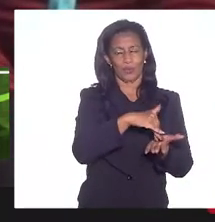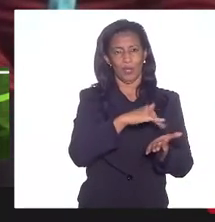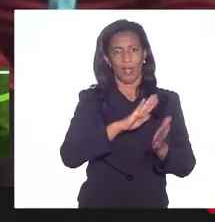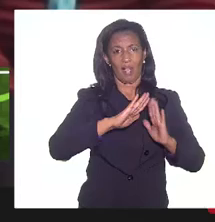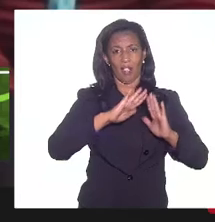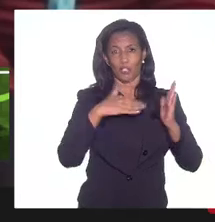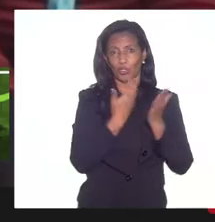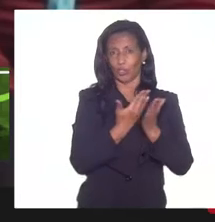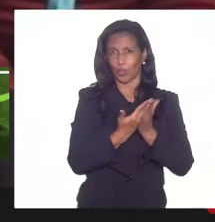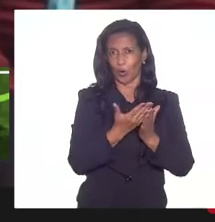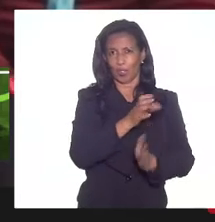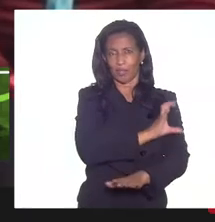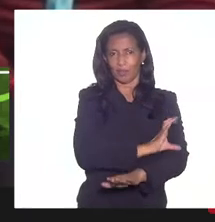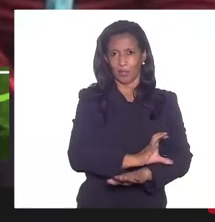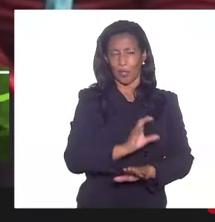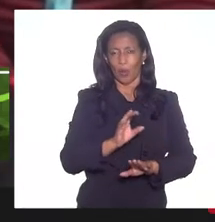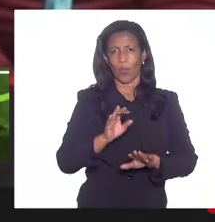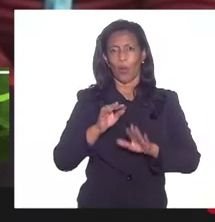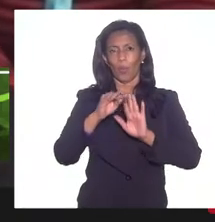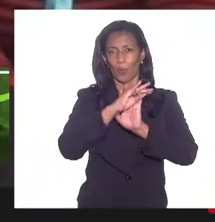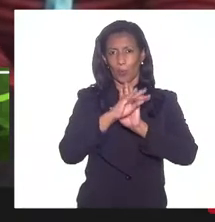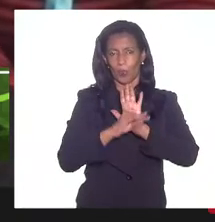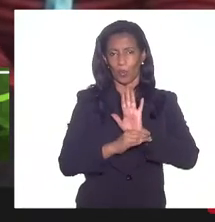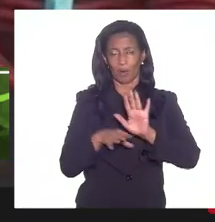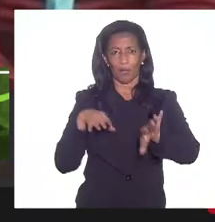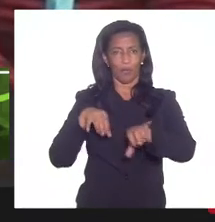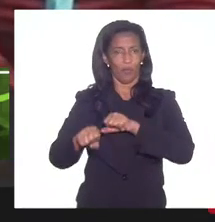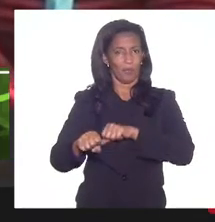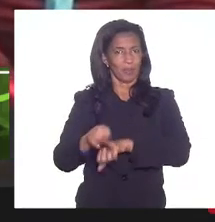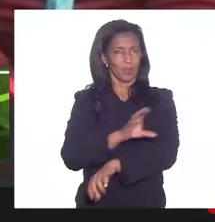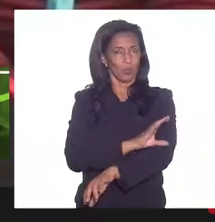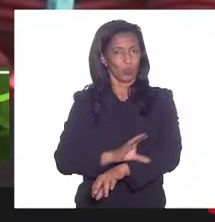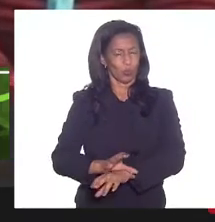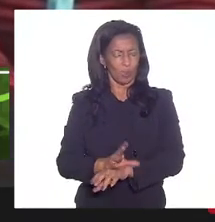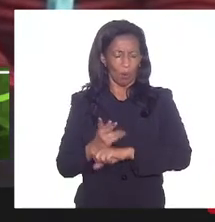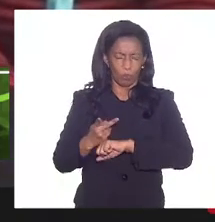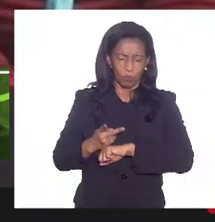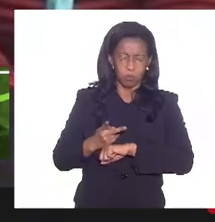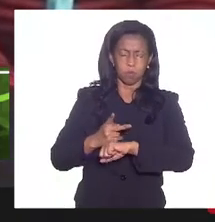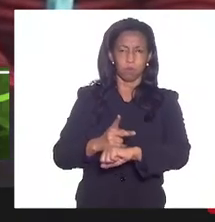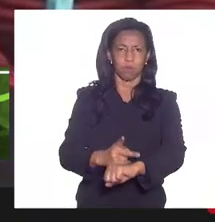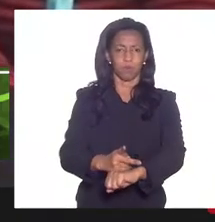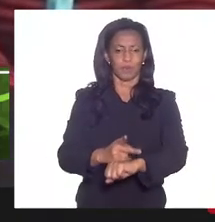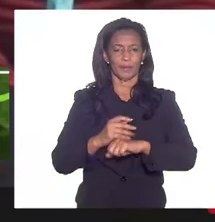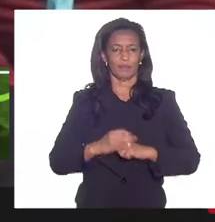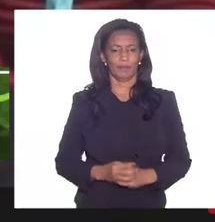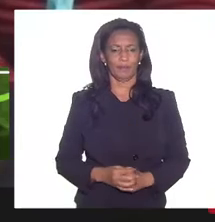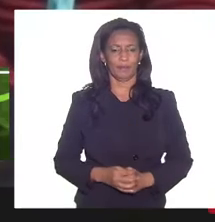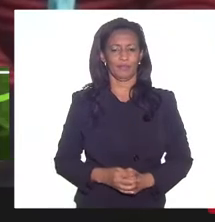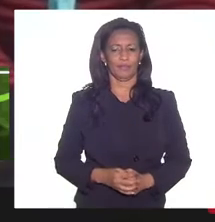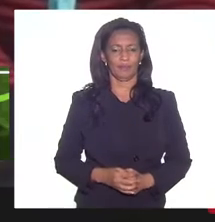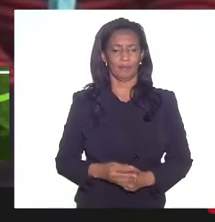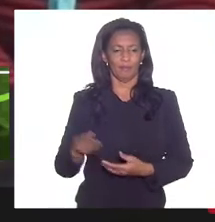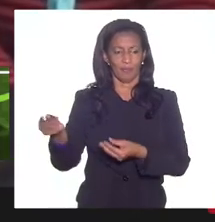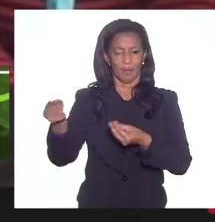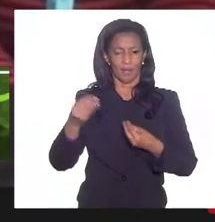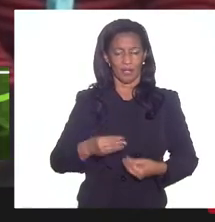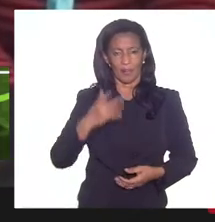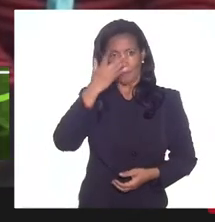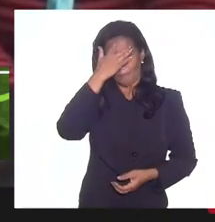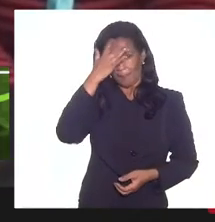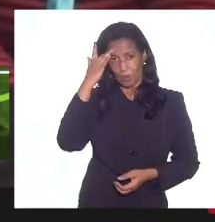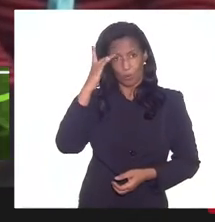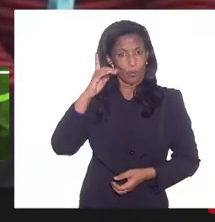escola da cultura o programa de formação cultural buscamos trazer uma pessoa